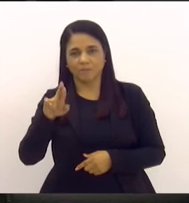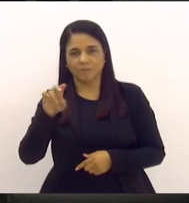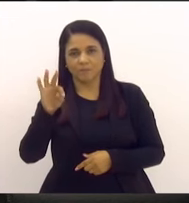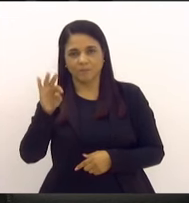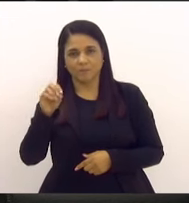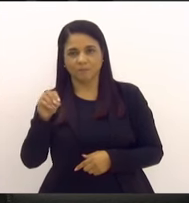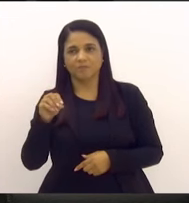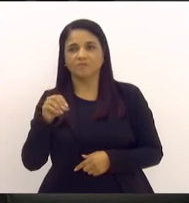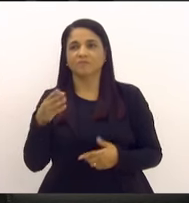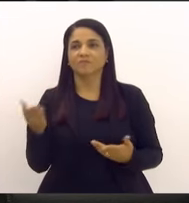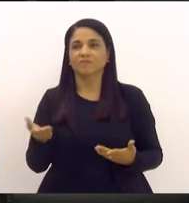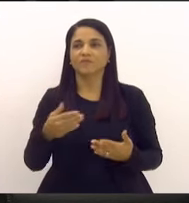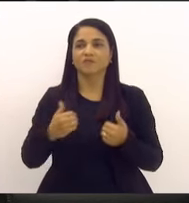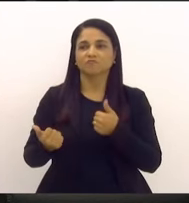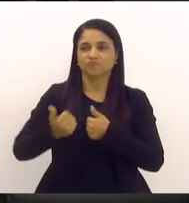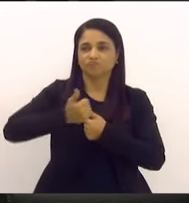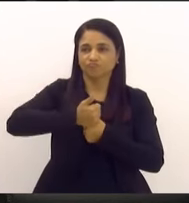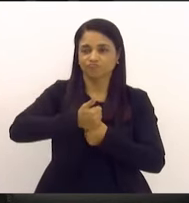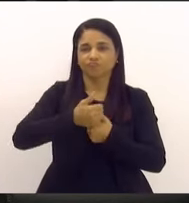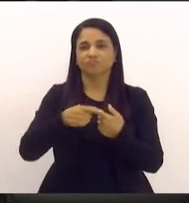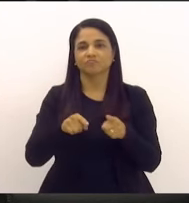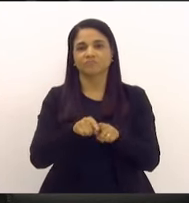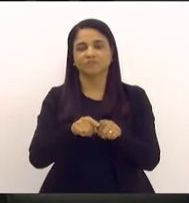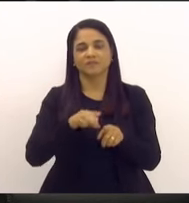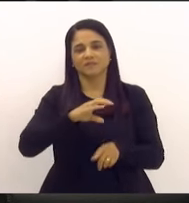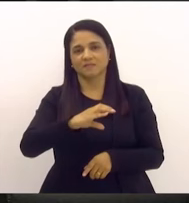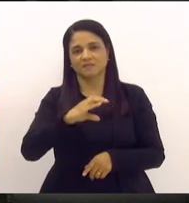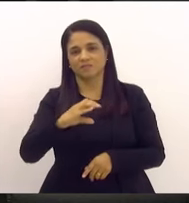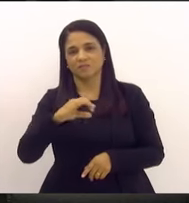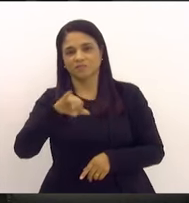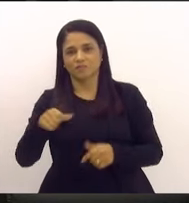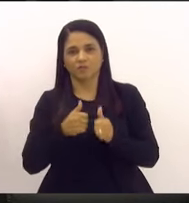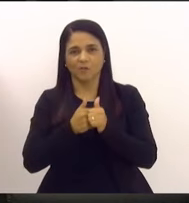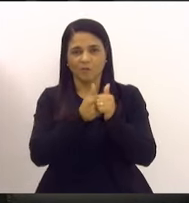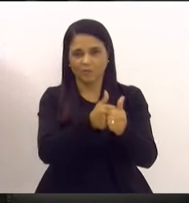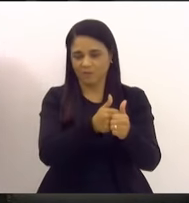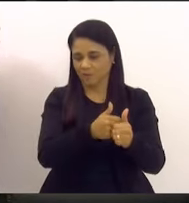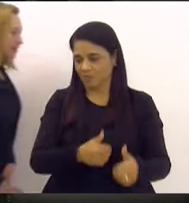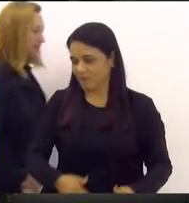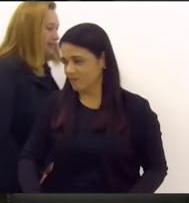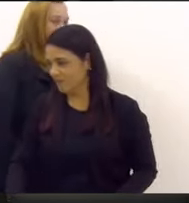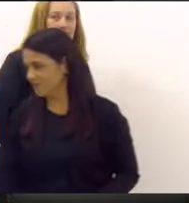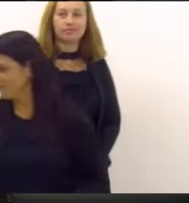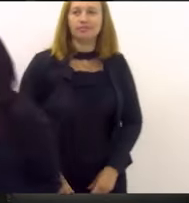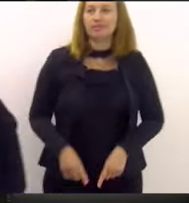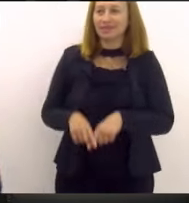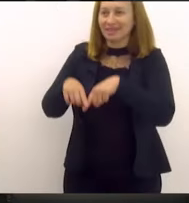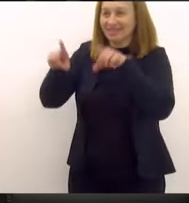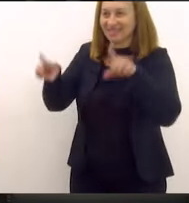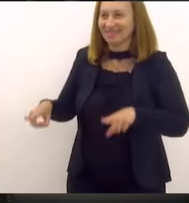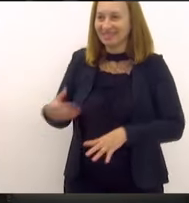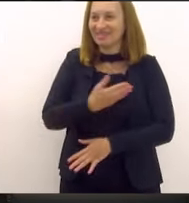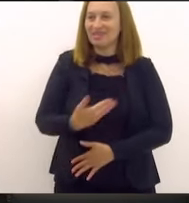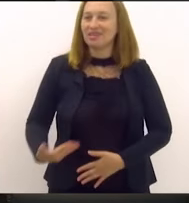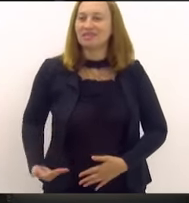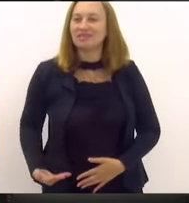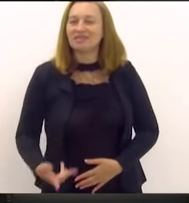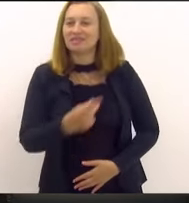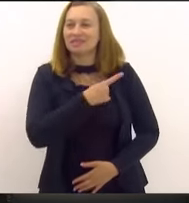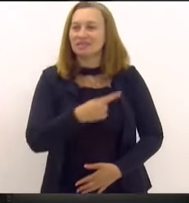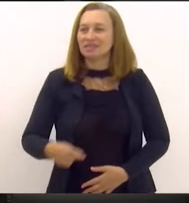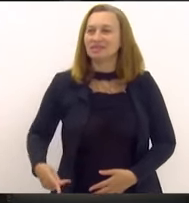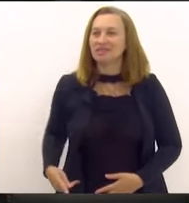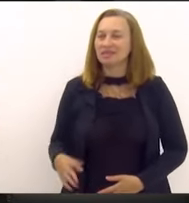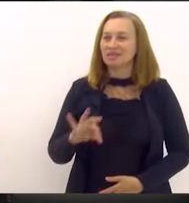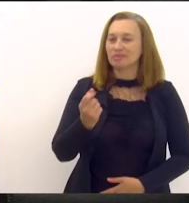Senhor presidente, acompanhe o substitutivo da CCJ. Muito obrigado. Pela Comissão de Servidores Públicos, nossa presidenta Marta